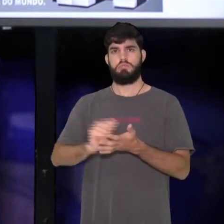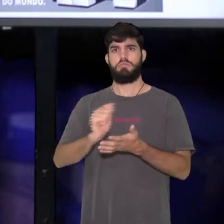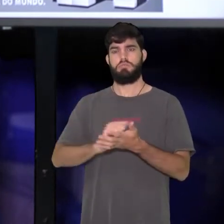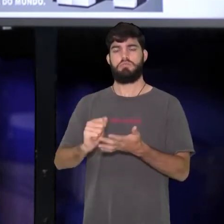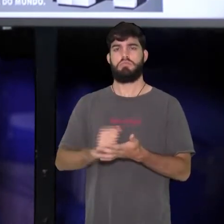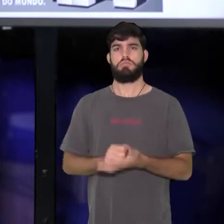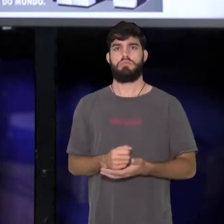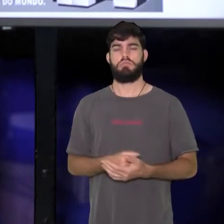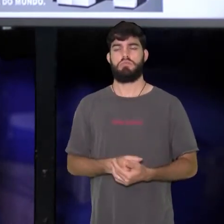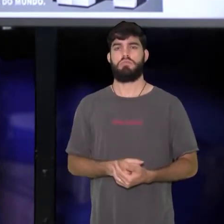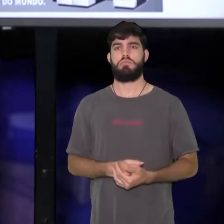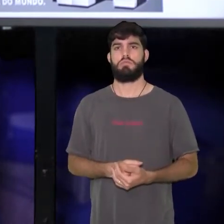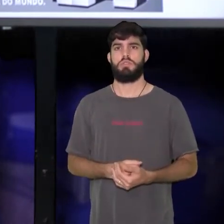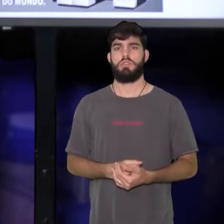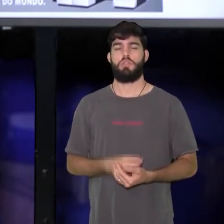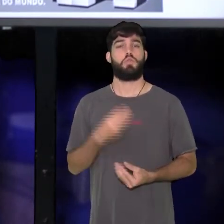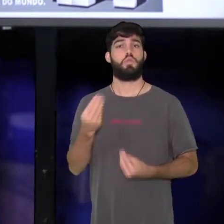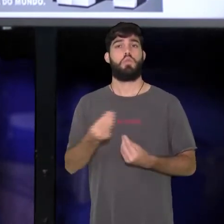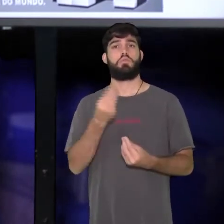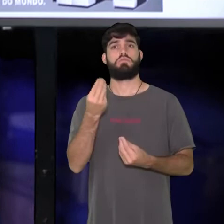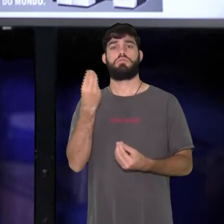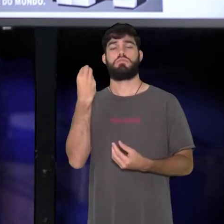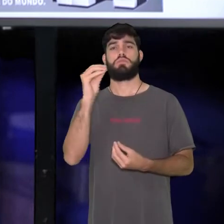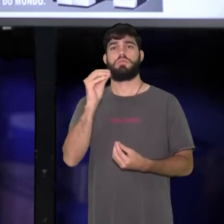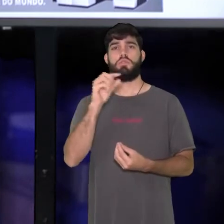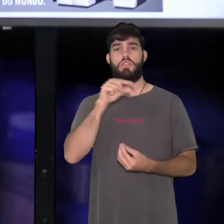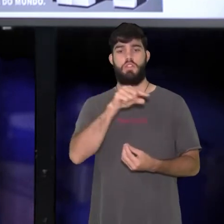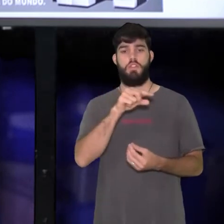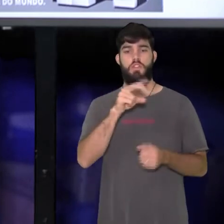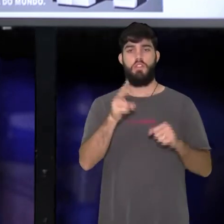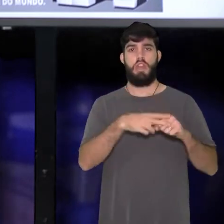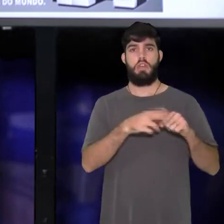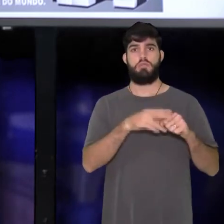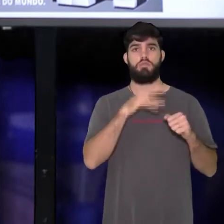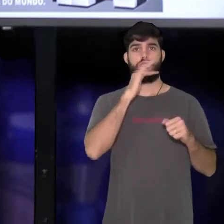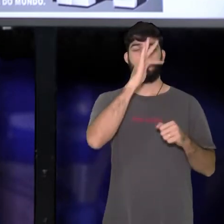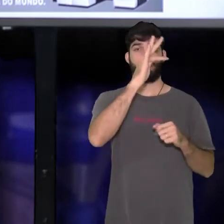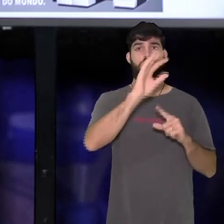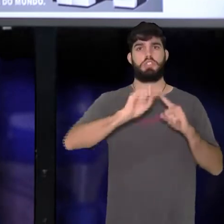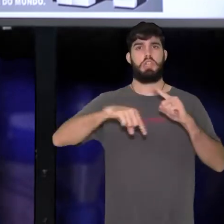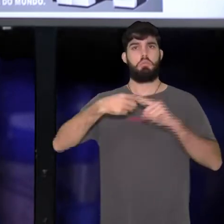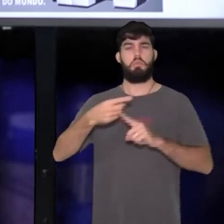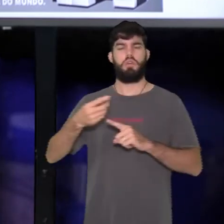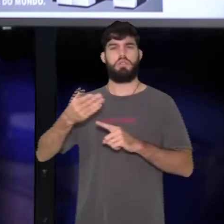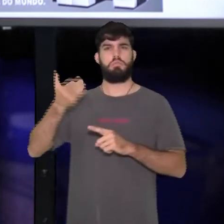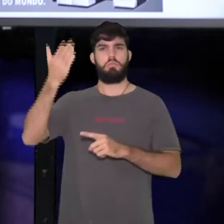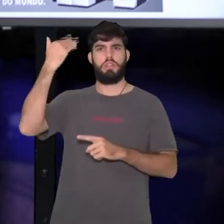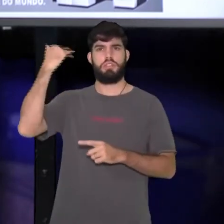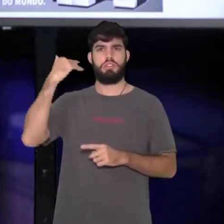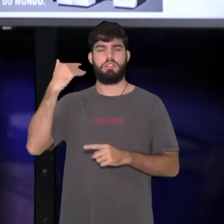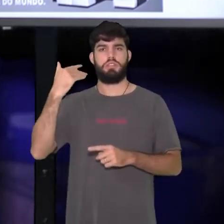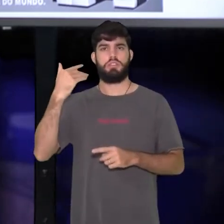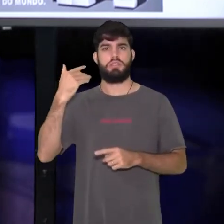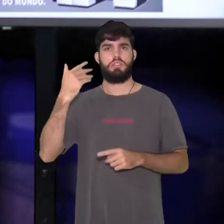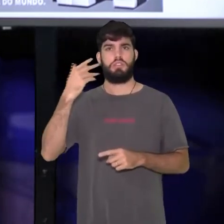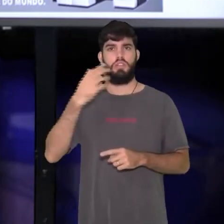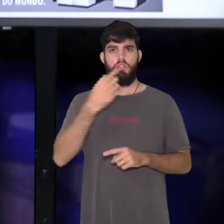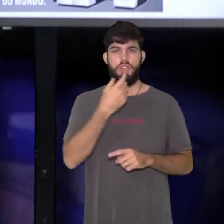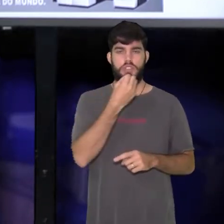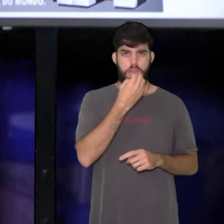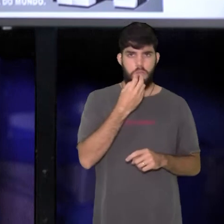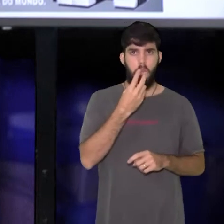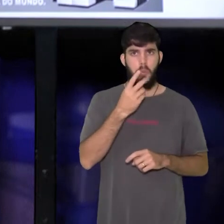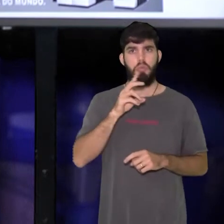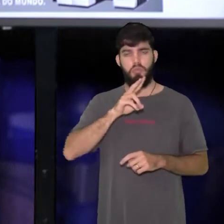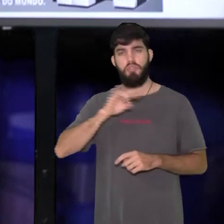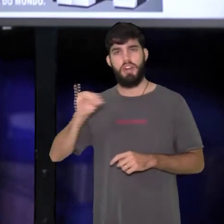peça publicitária? Como é que eu coloco o verbo no futuro? Vai ser bom e depois eu digo não foi? Geralmente a gente diz assim, vai ser